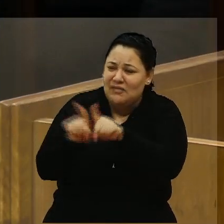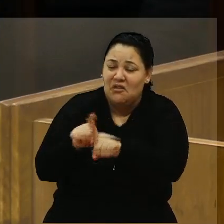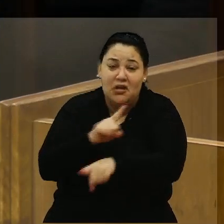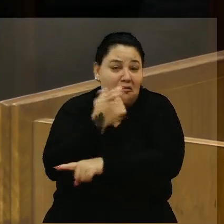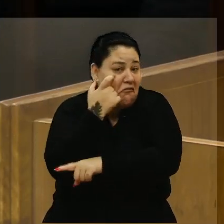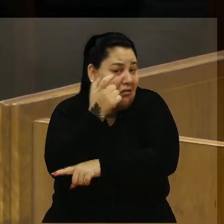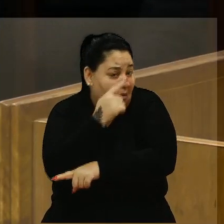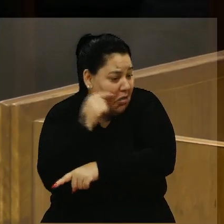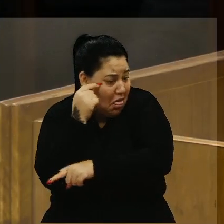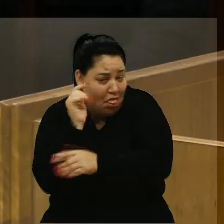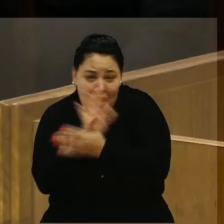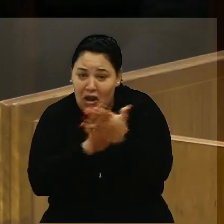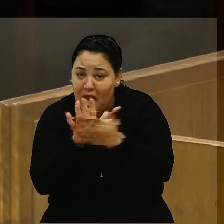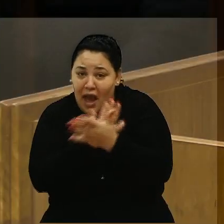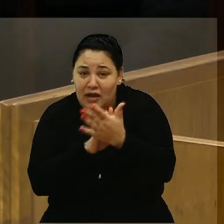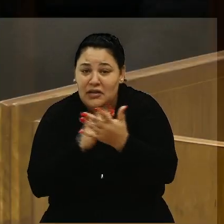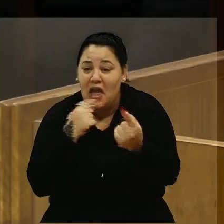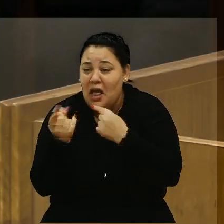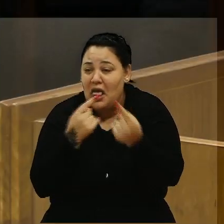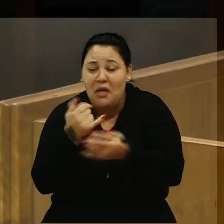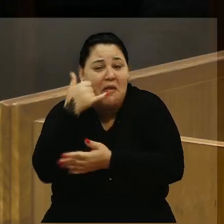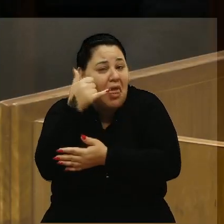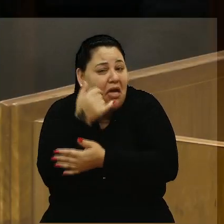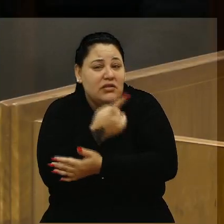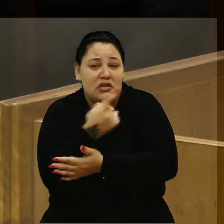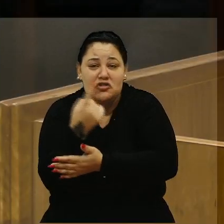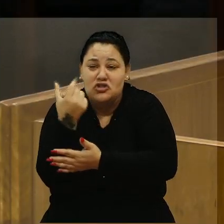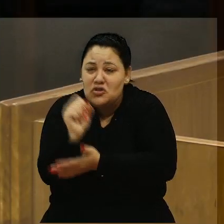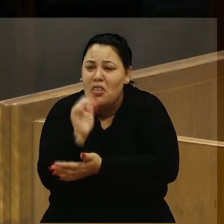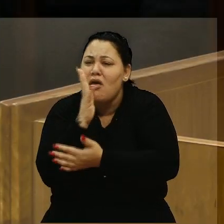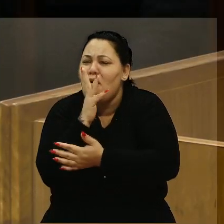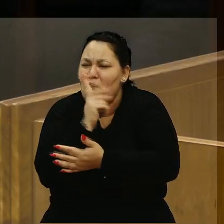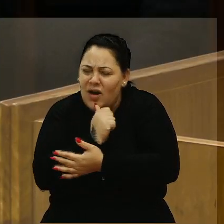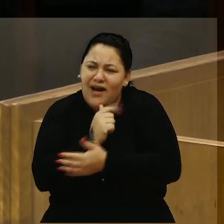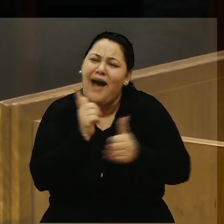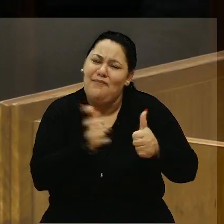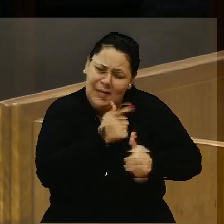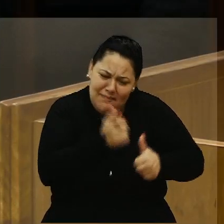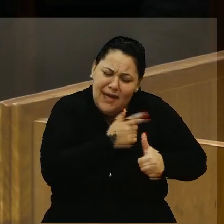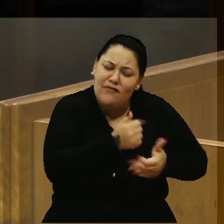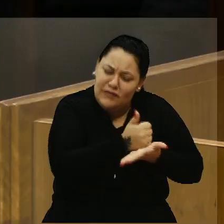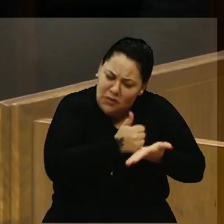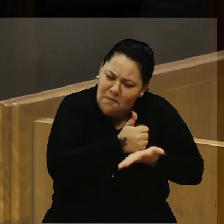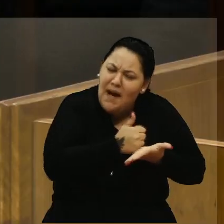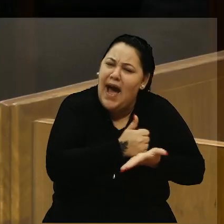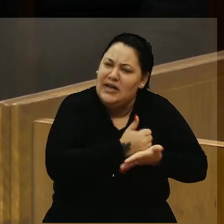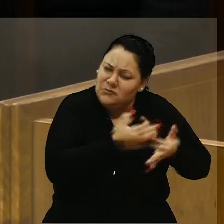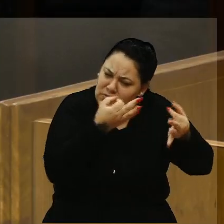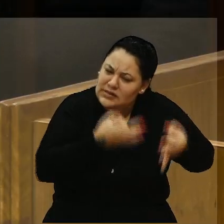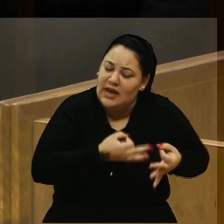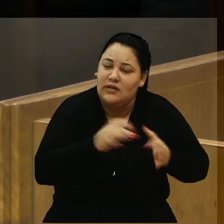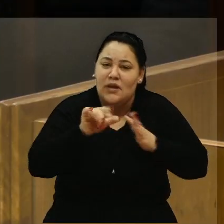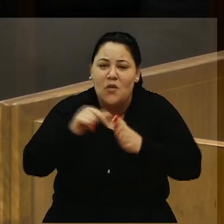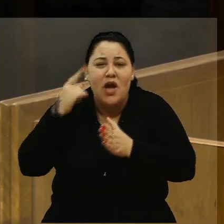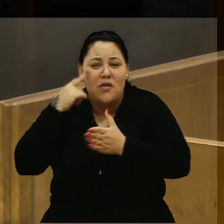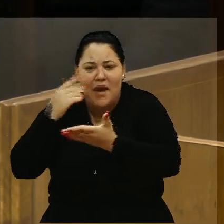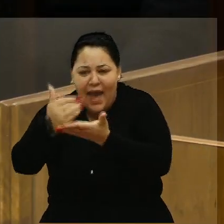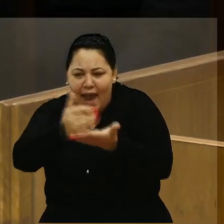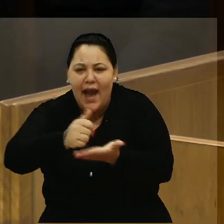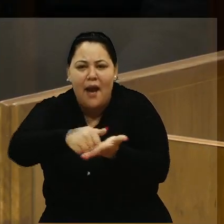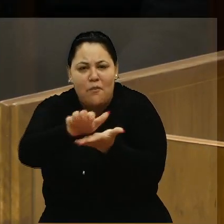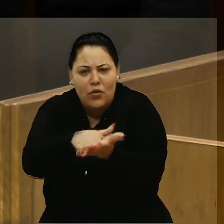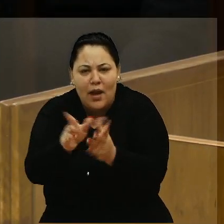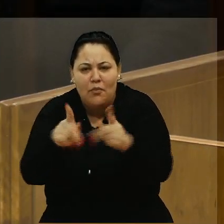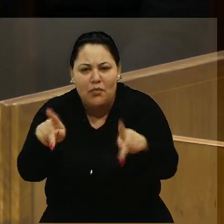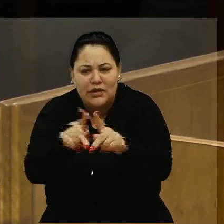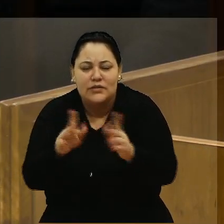pessoal me reclama que liga no 118, eles demoram. Então, primeiro vamos fazer o feijão com arroz, depois a gente pensa em arrecadar. Sem contar na contradição que lá